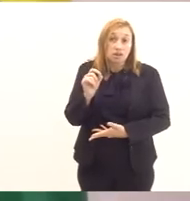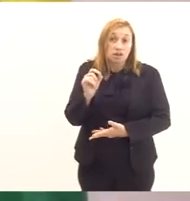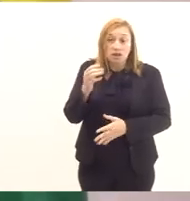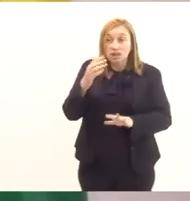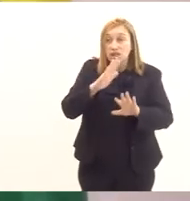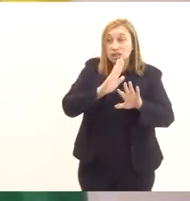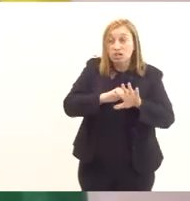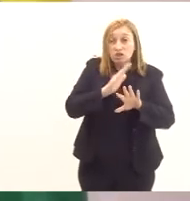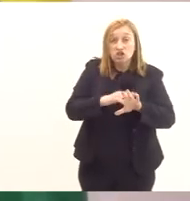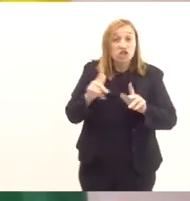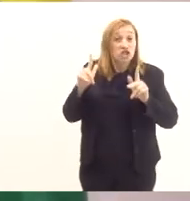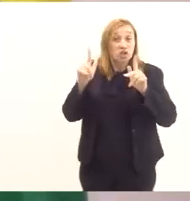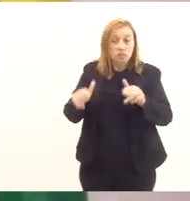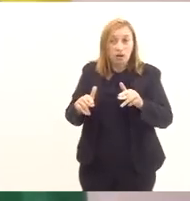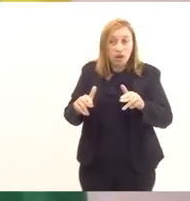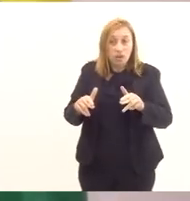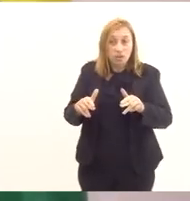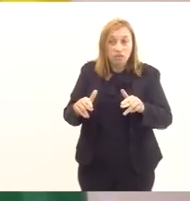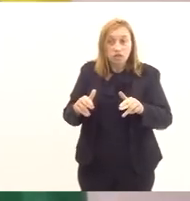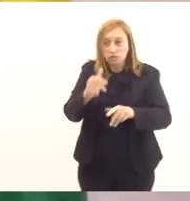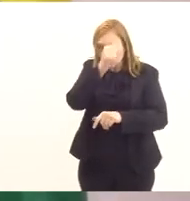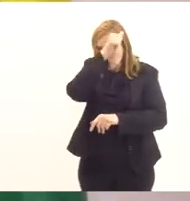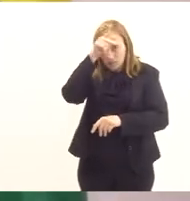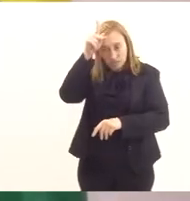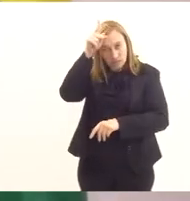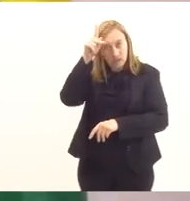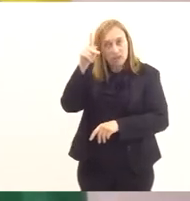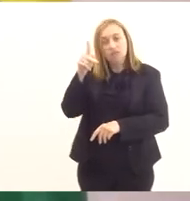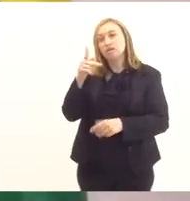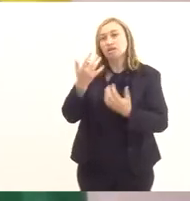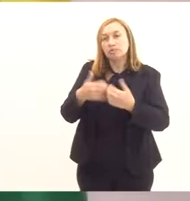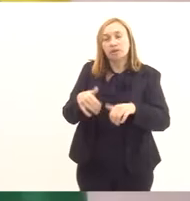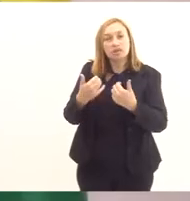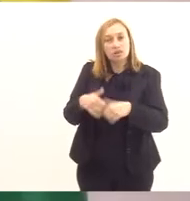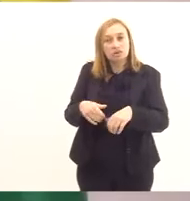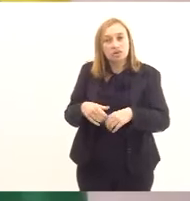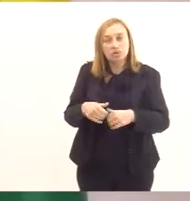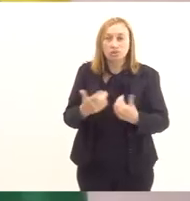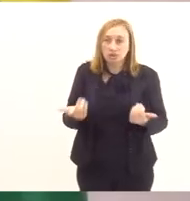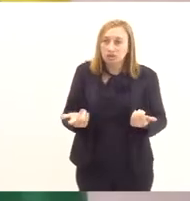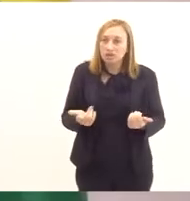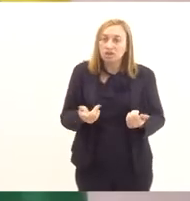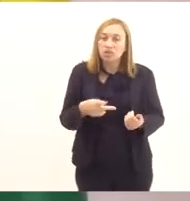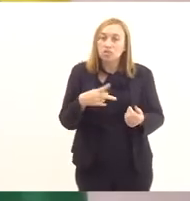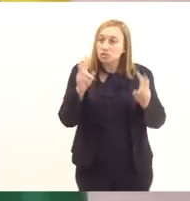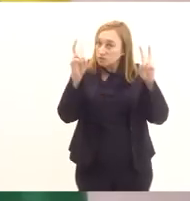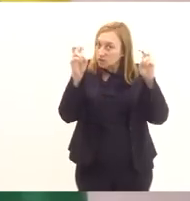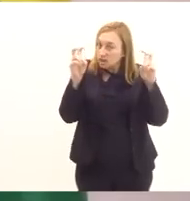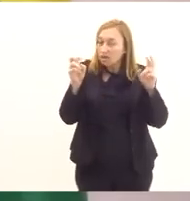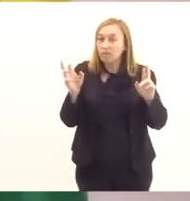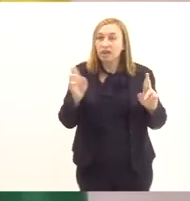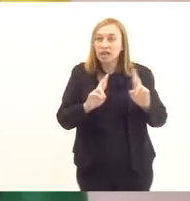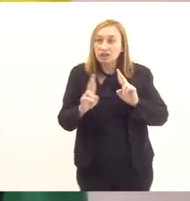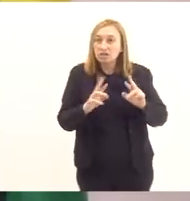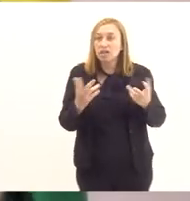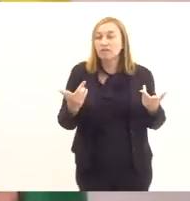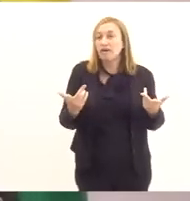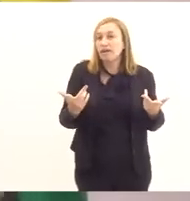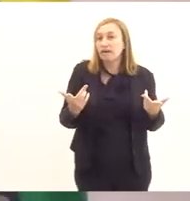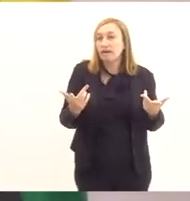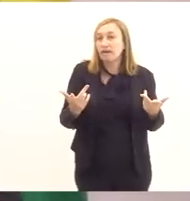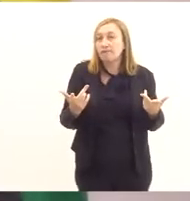ideológica do prefeito de Petrópolis vice-presidente da comissão e tem se debruçado sobre o tema relativo a questão